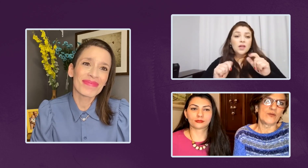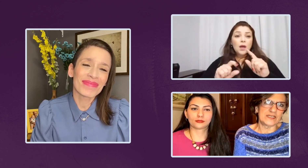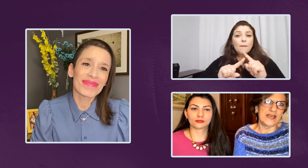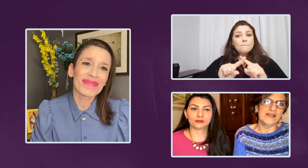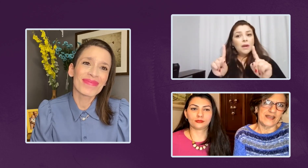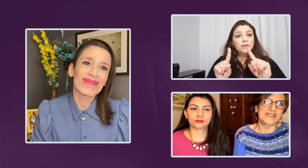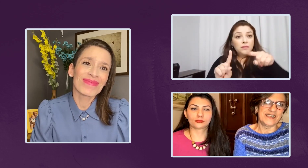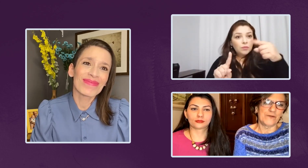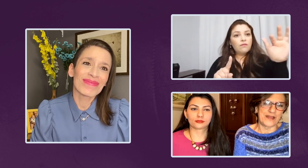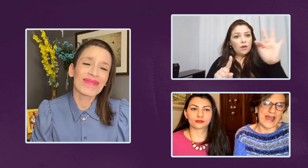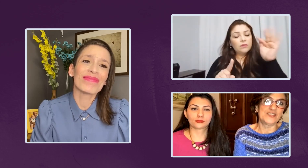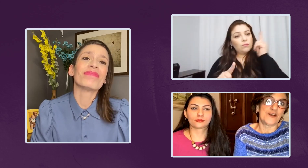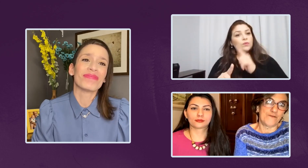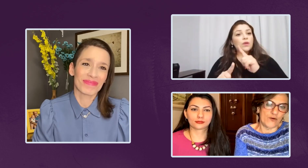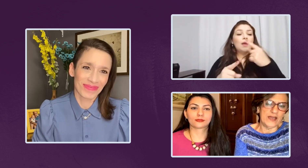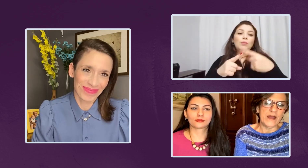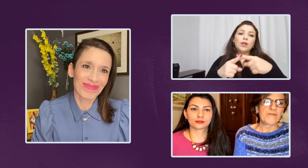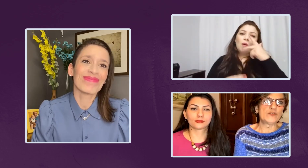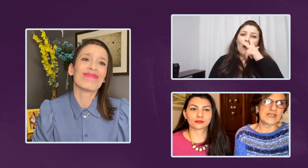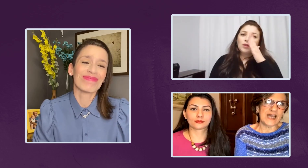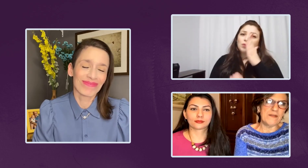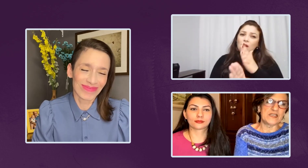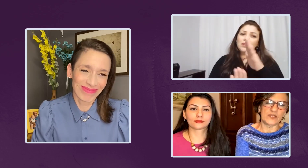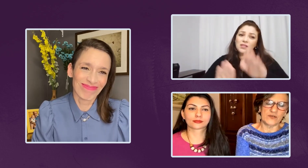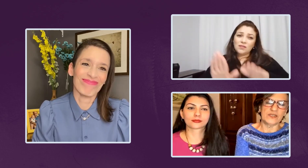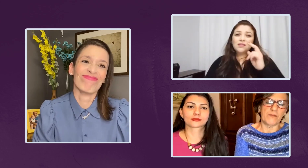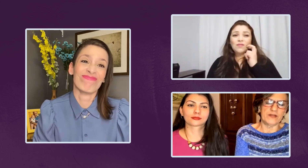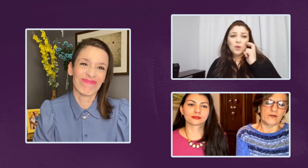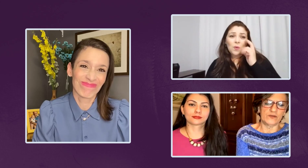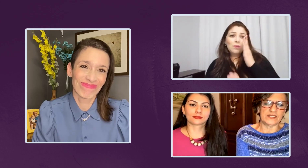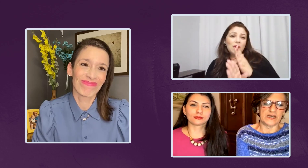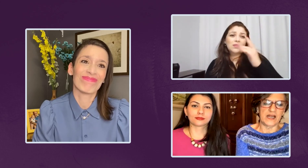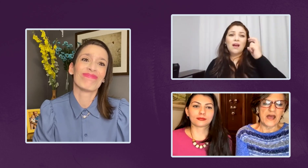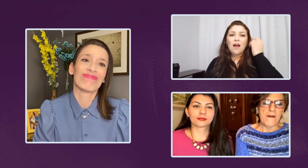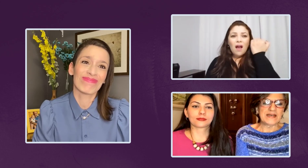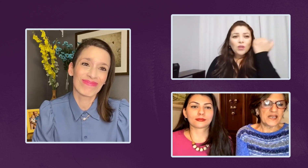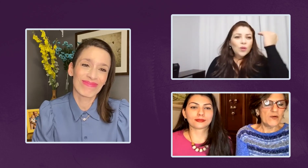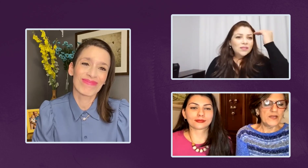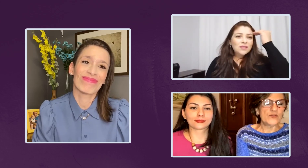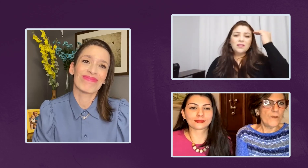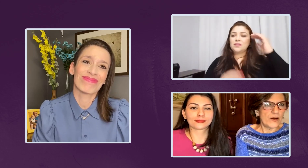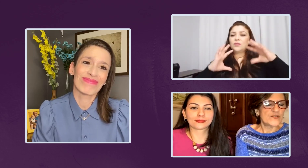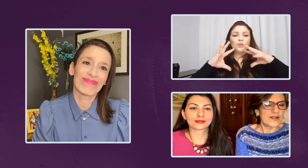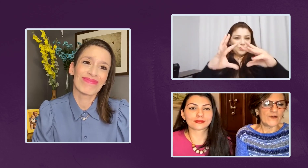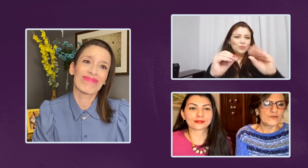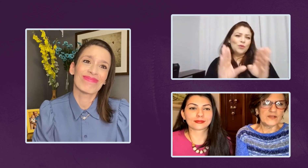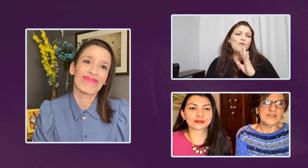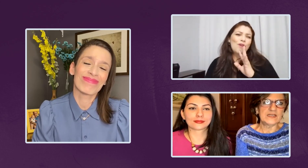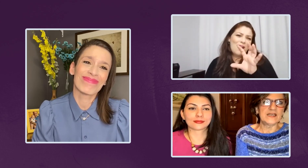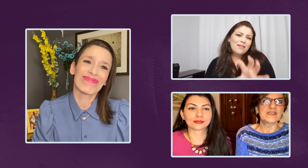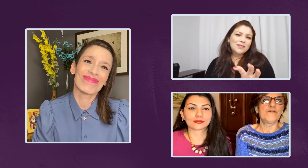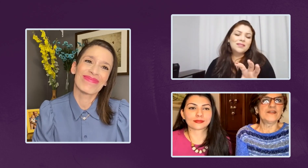com um adolescente, a gente conhece, já foi, então já sabe as situações que podem acontecer. Mas realmente o que eu posso falar com